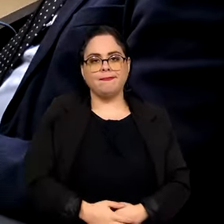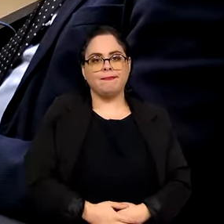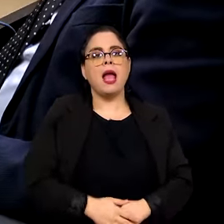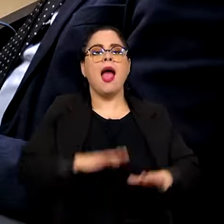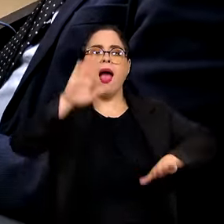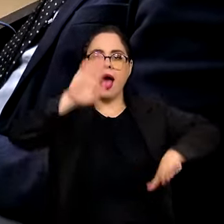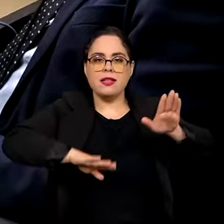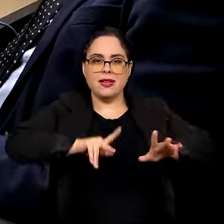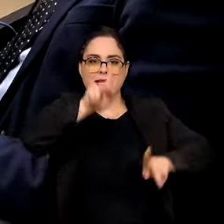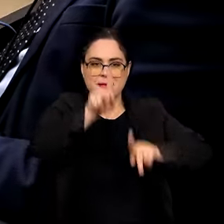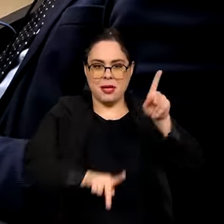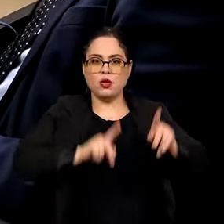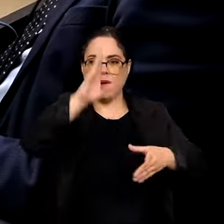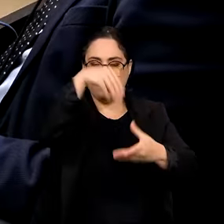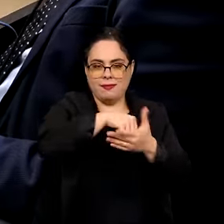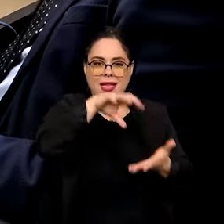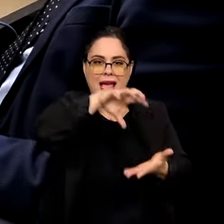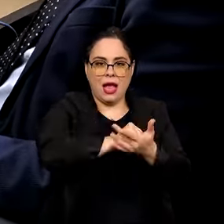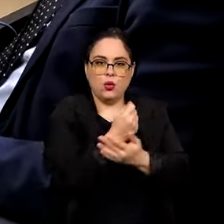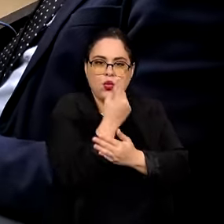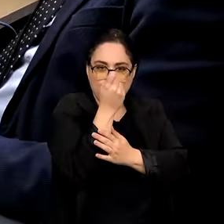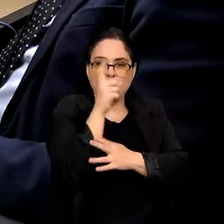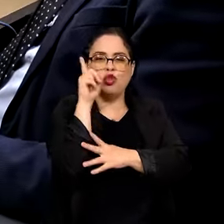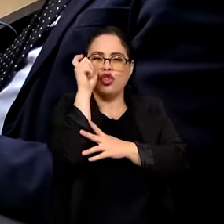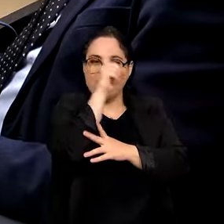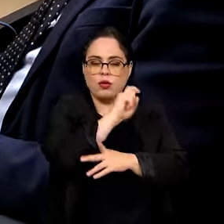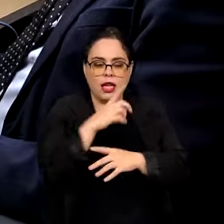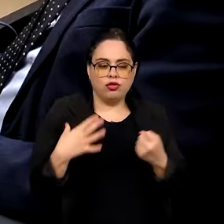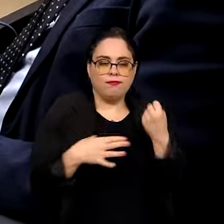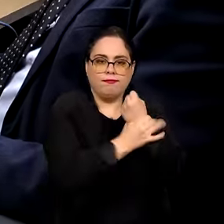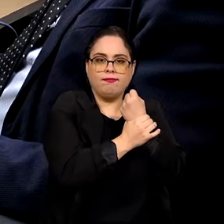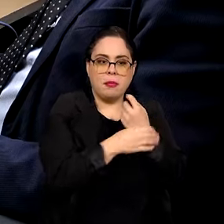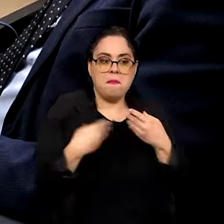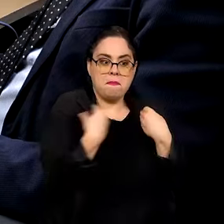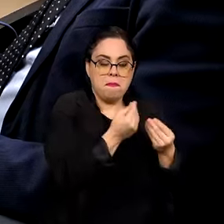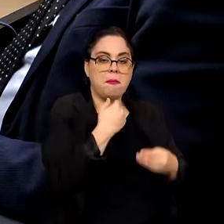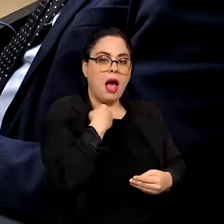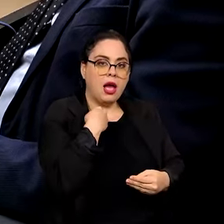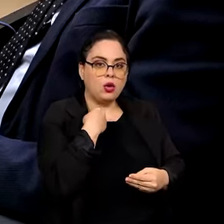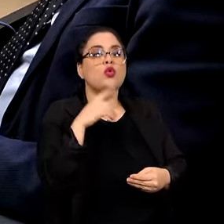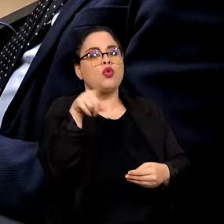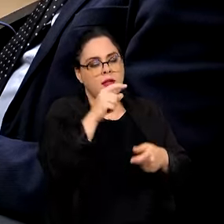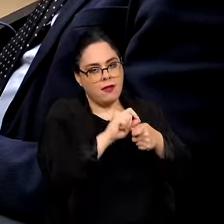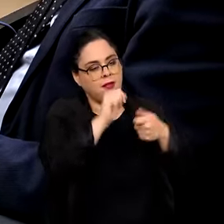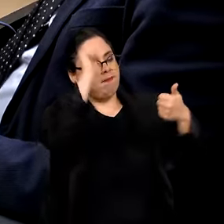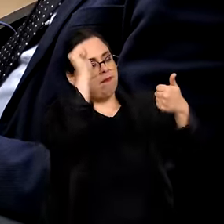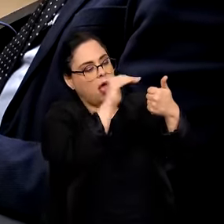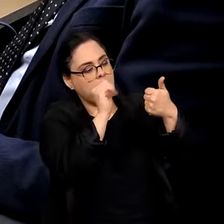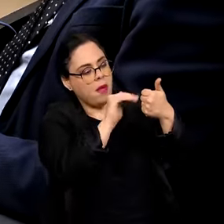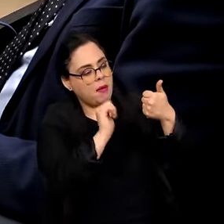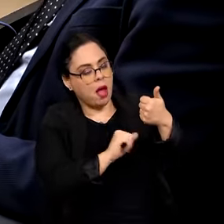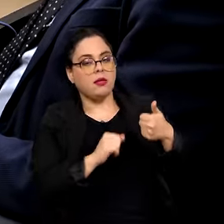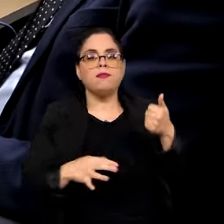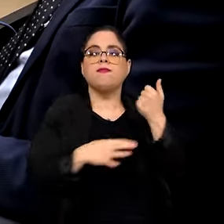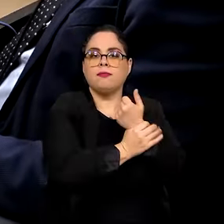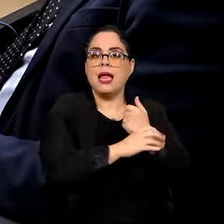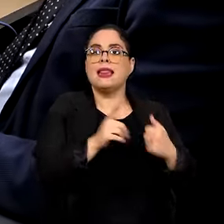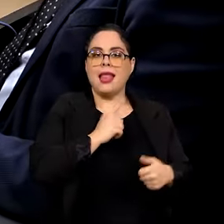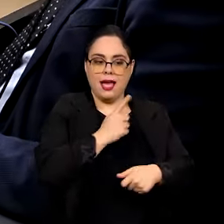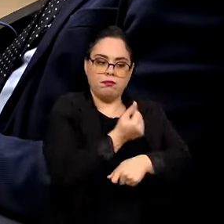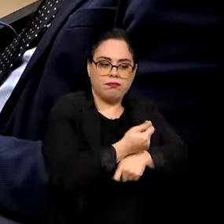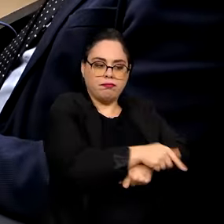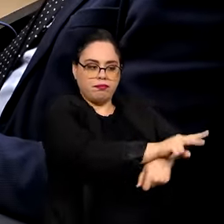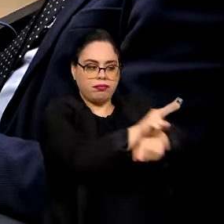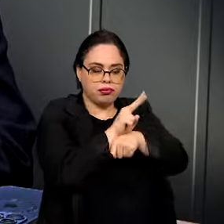bancos como esse público tem dificuldade de obter garantia foi constituído um fundo